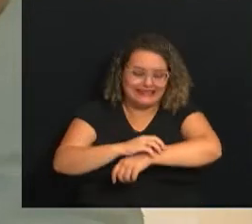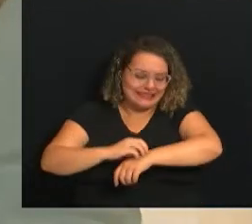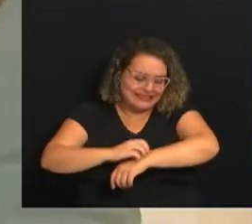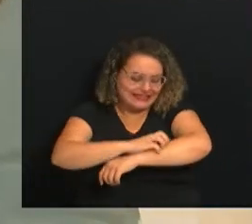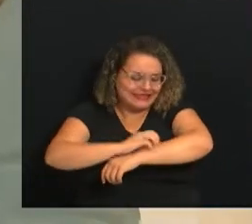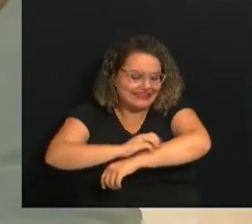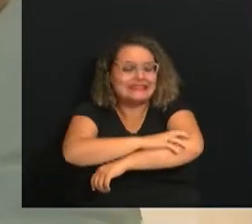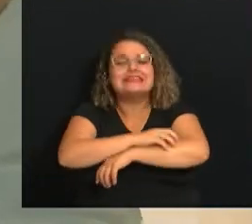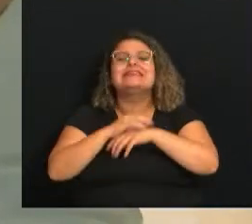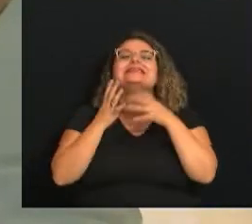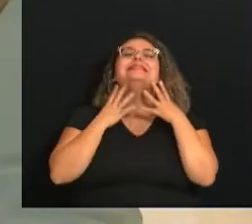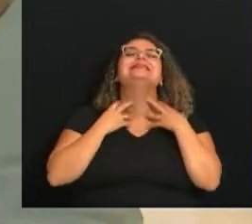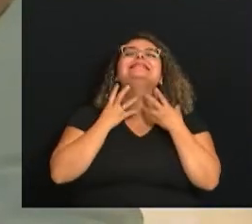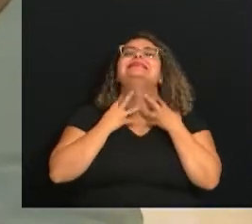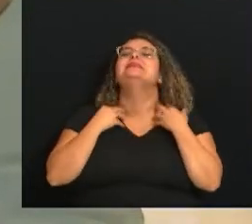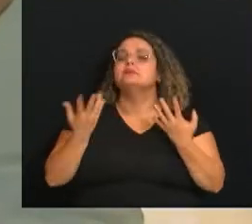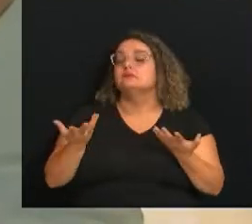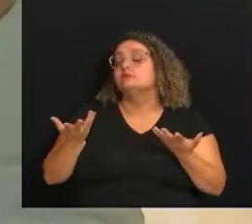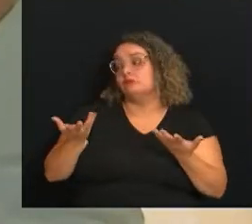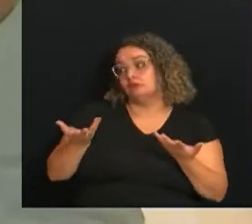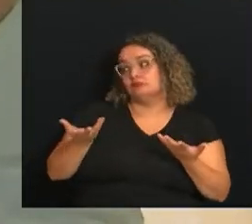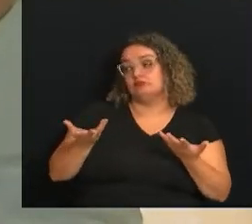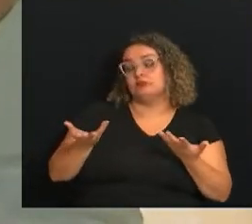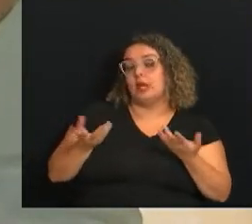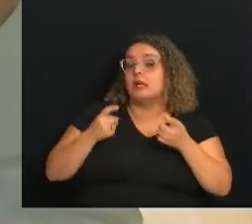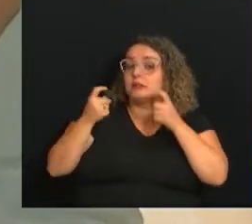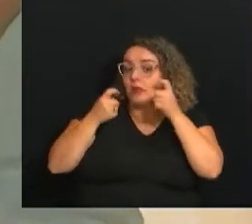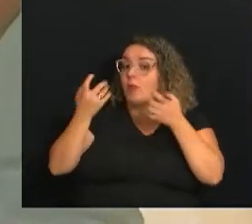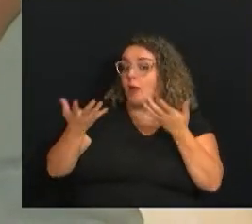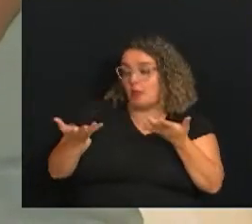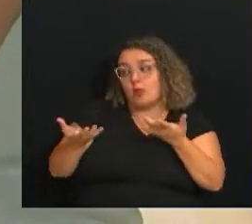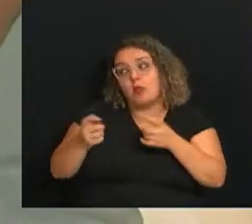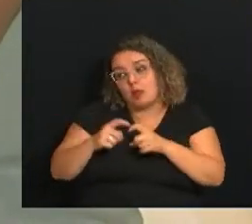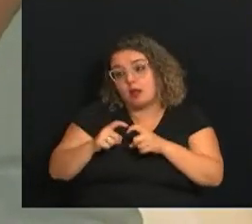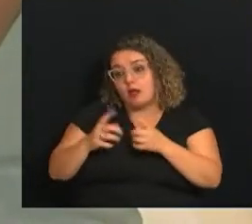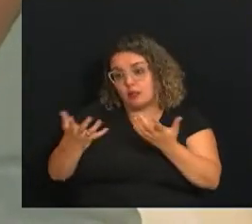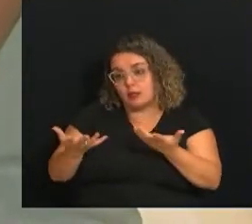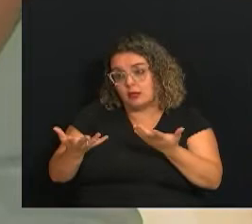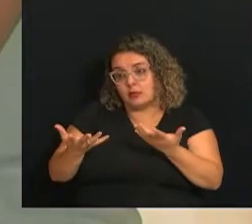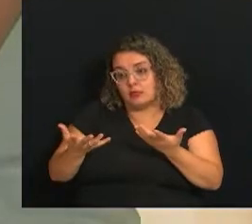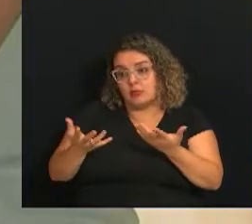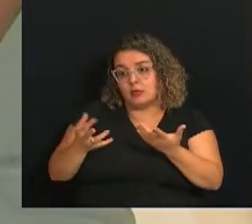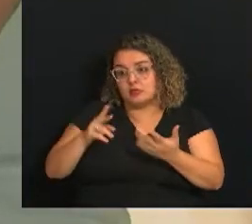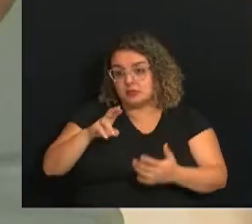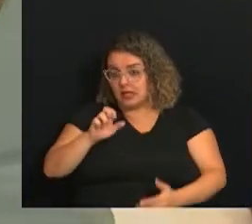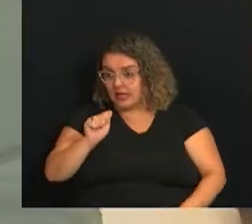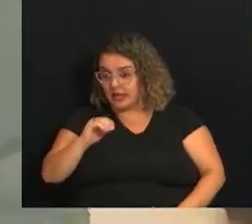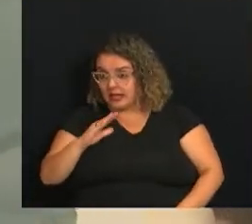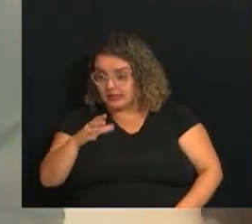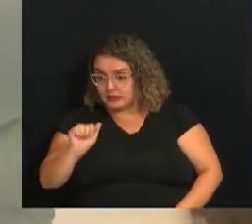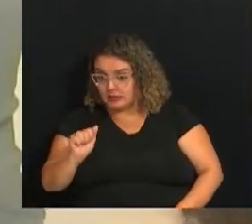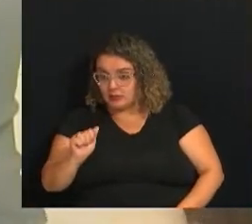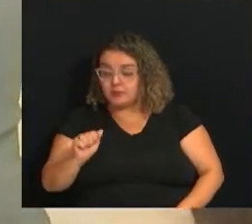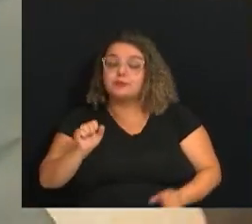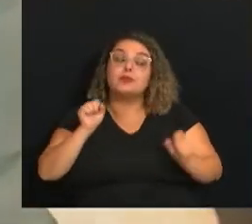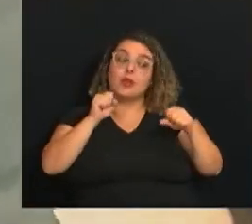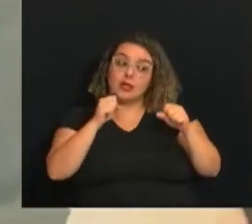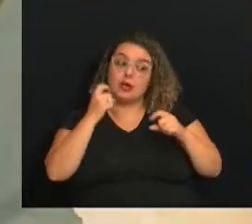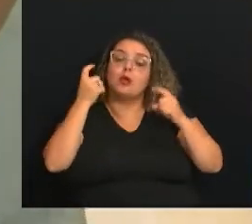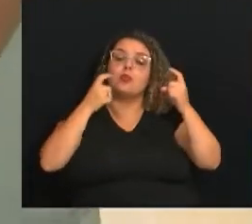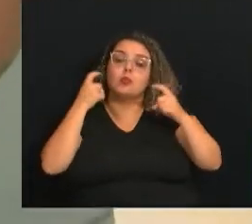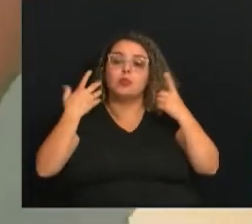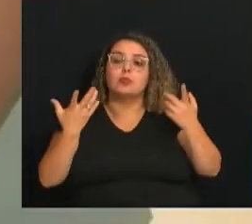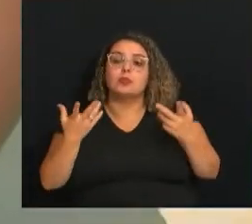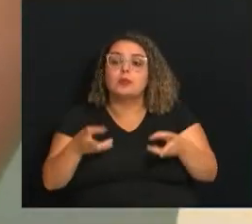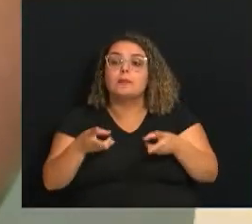Bom, essa é de fato uma preocupação, né, doutora? As reações com as picadas de pernilongo. Sim, o que a gente nota é